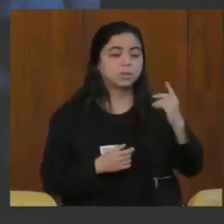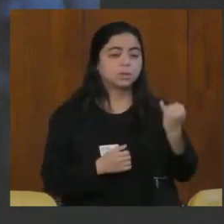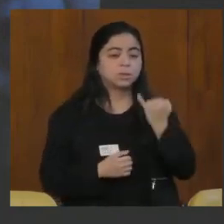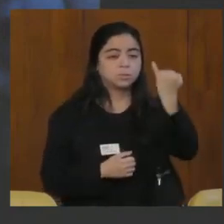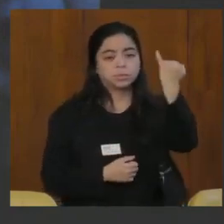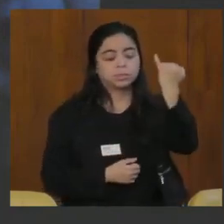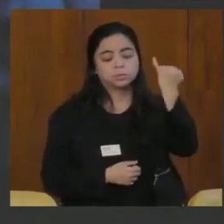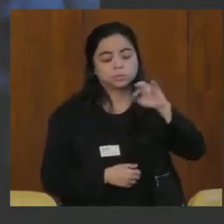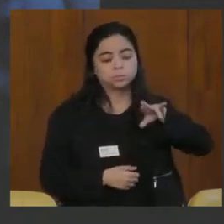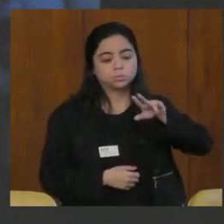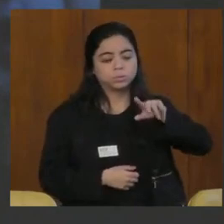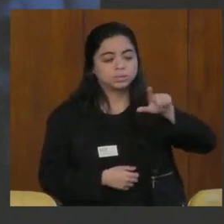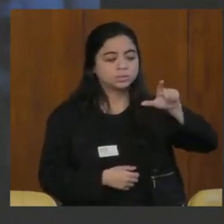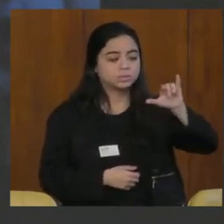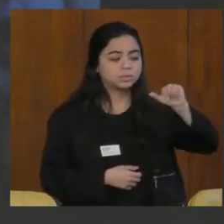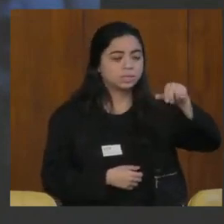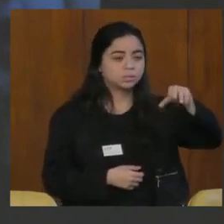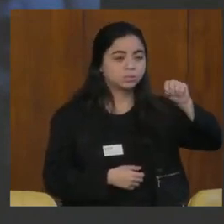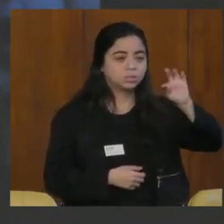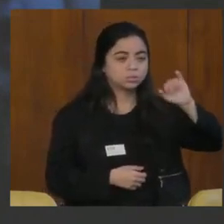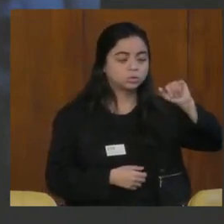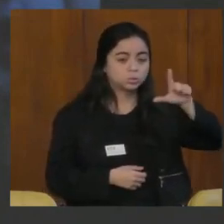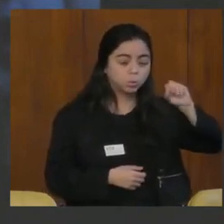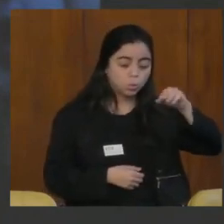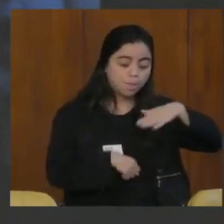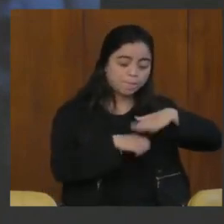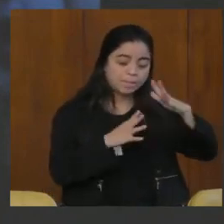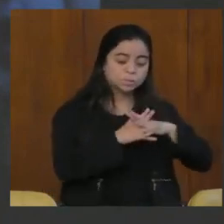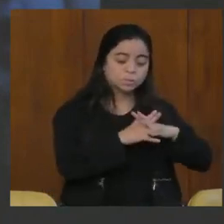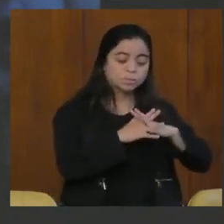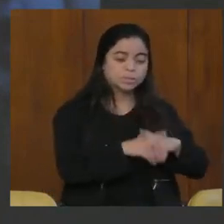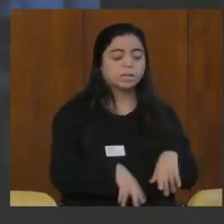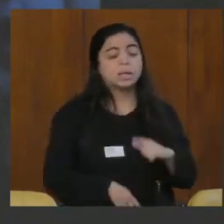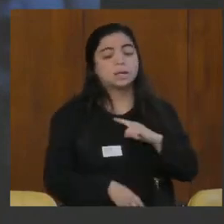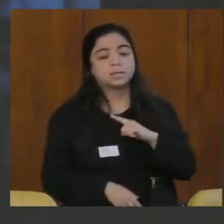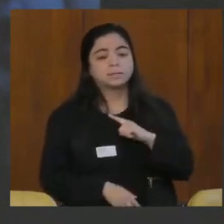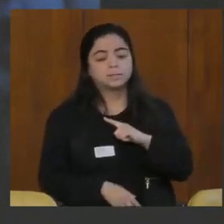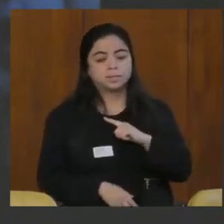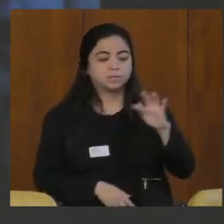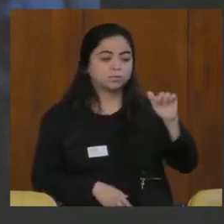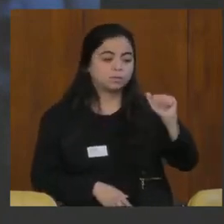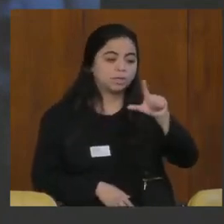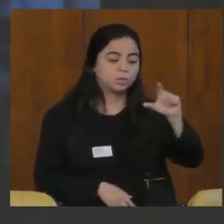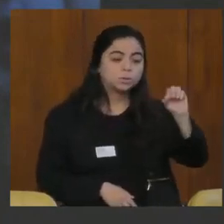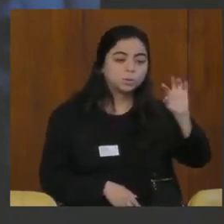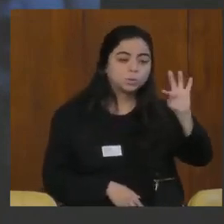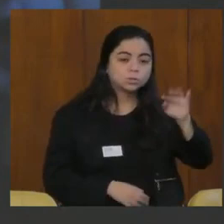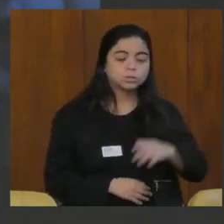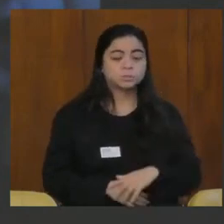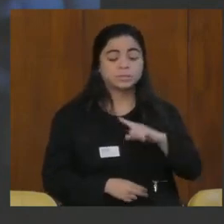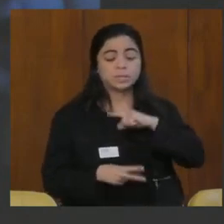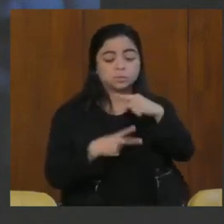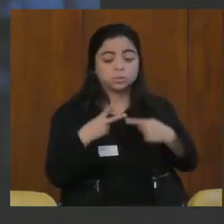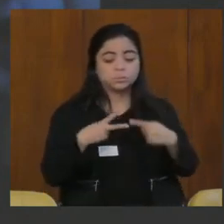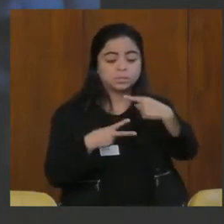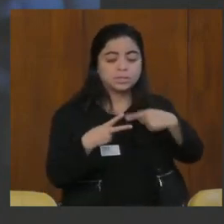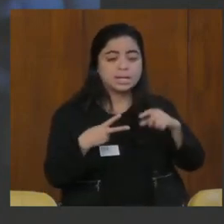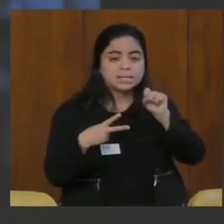é cianótico que é muito mais grave, né? Tudo bem. A gente tem a tetralogia de Fallot, você tem 2 opções. Se ela for